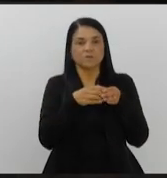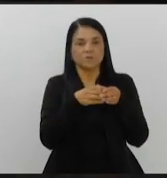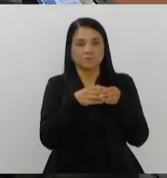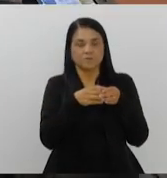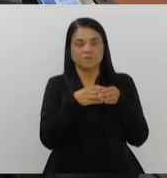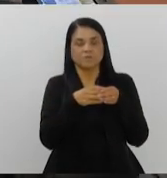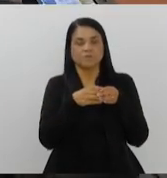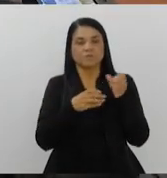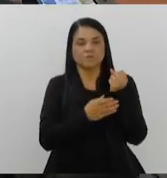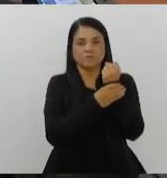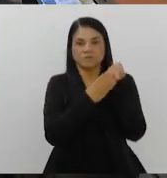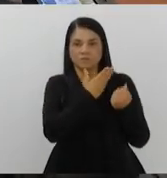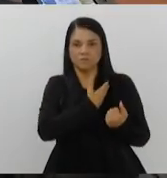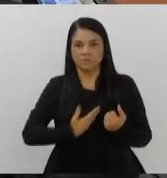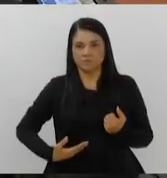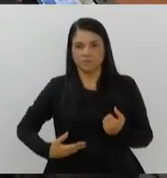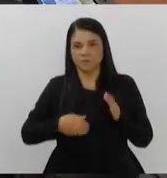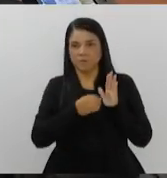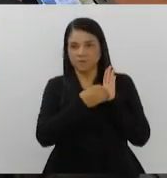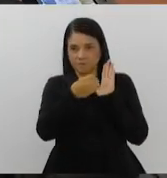Pública.